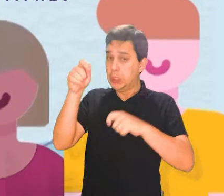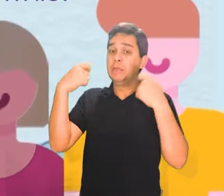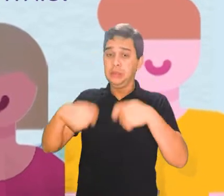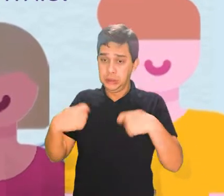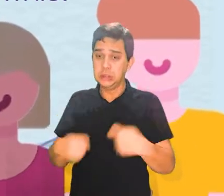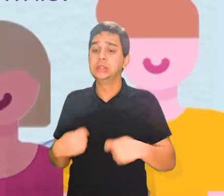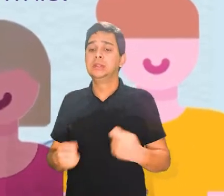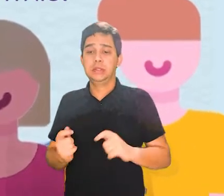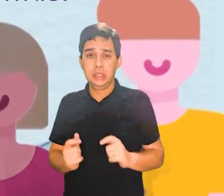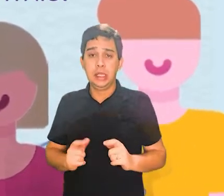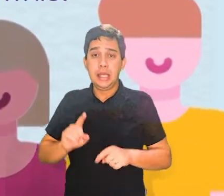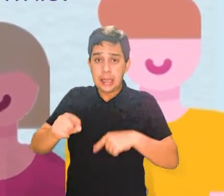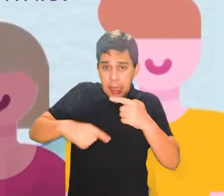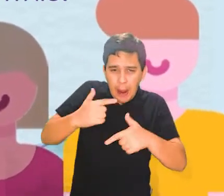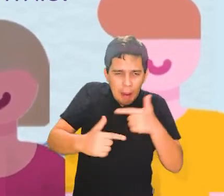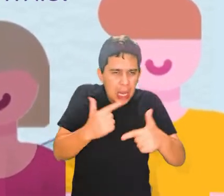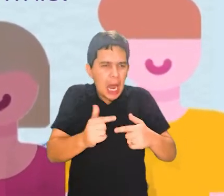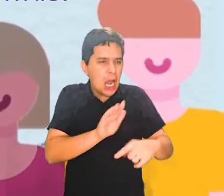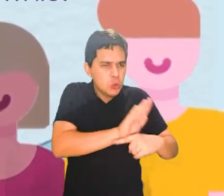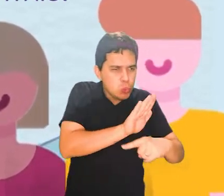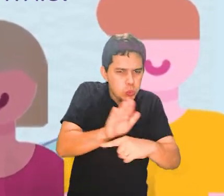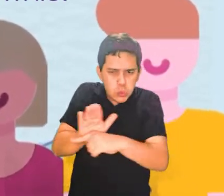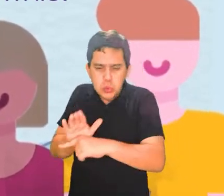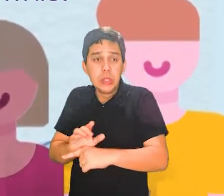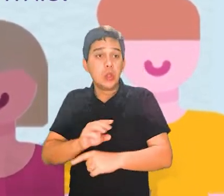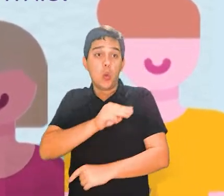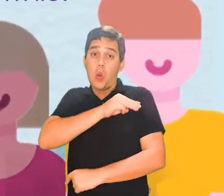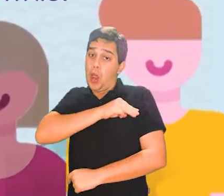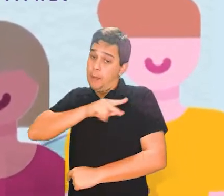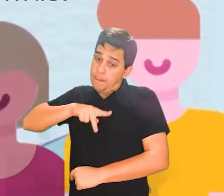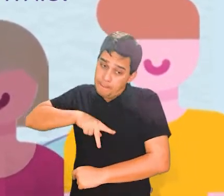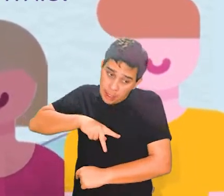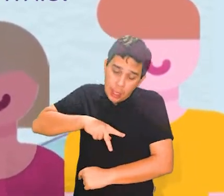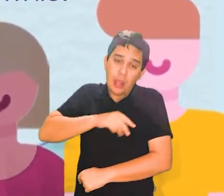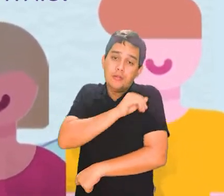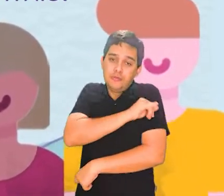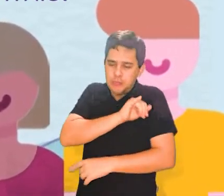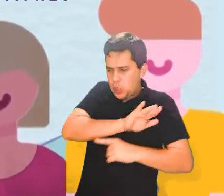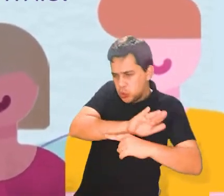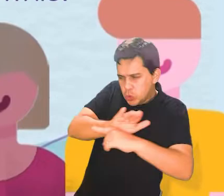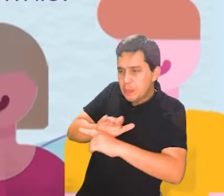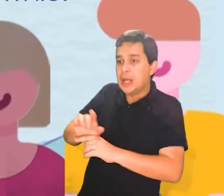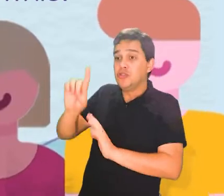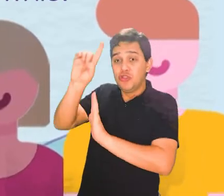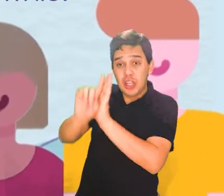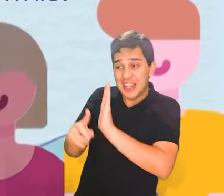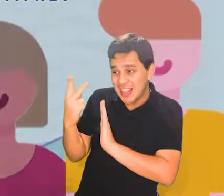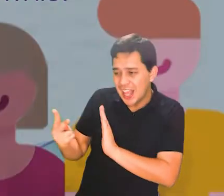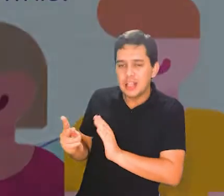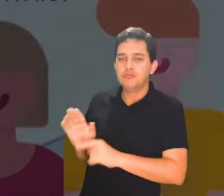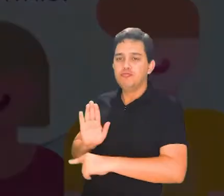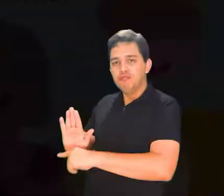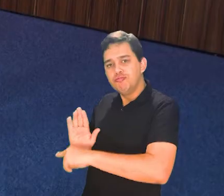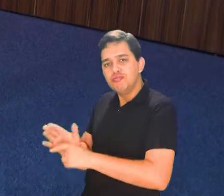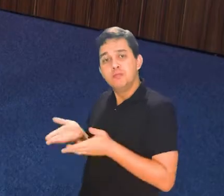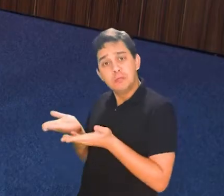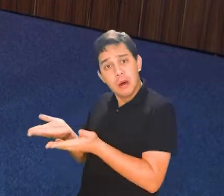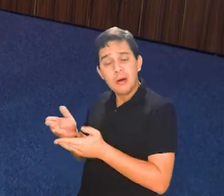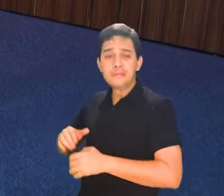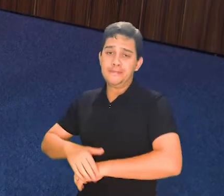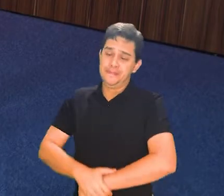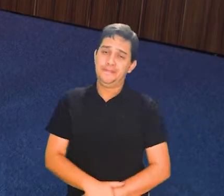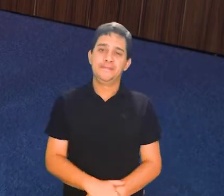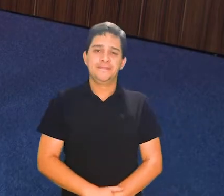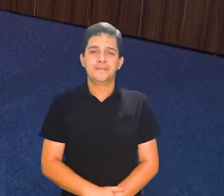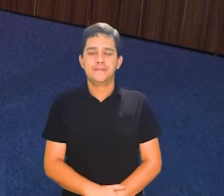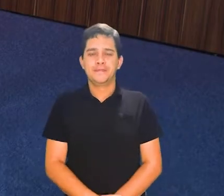da efetividade e da unidade da atuação da instituição na defesa dos direitos fundamentais. Caso